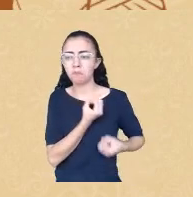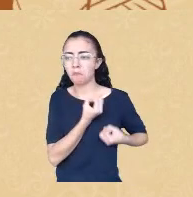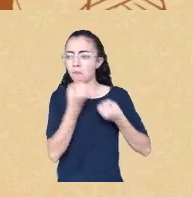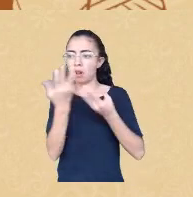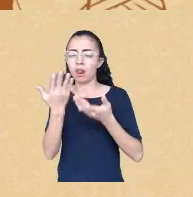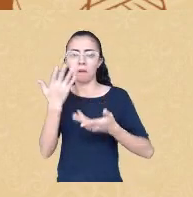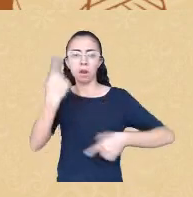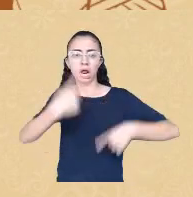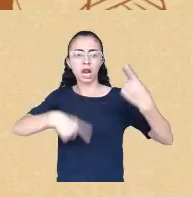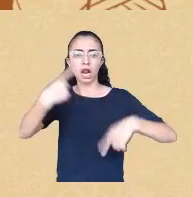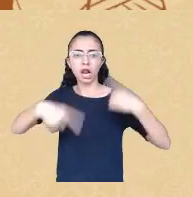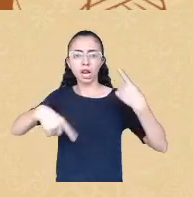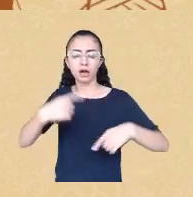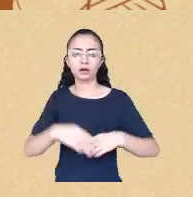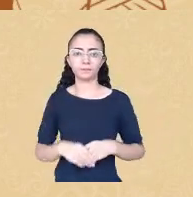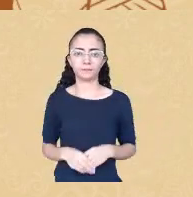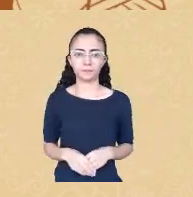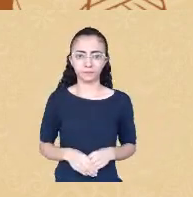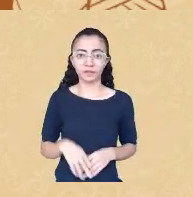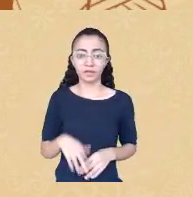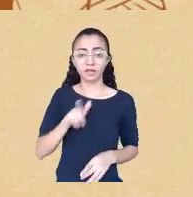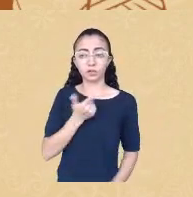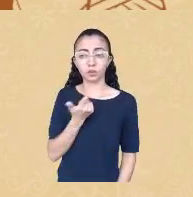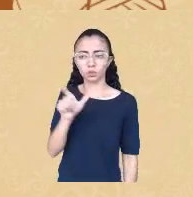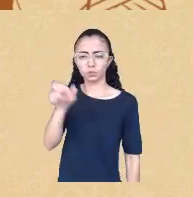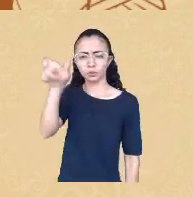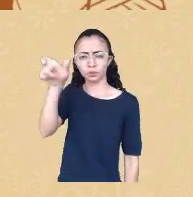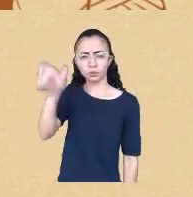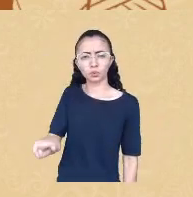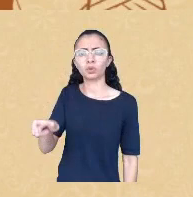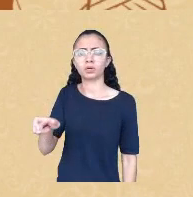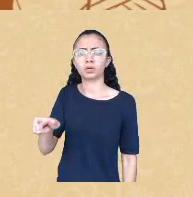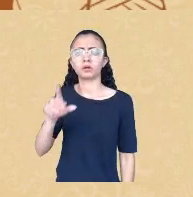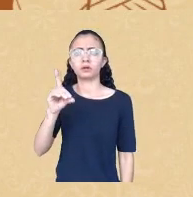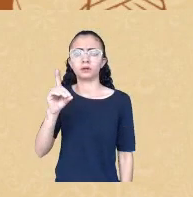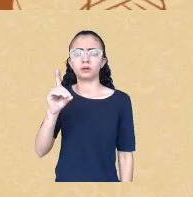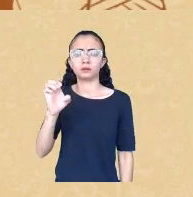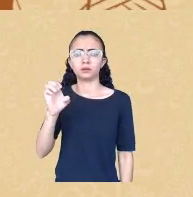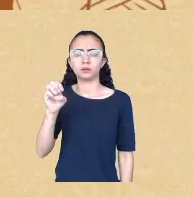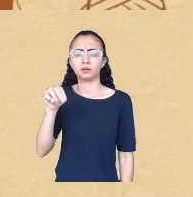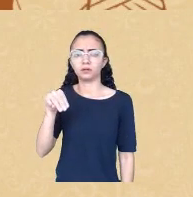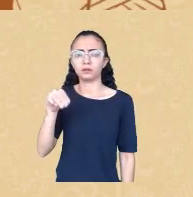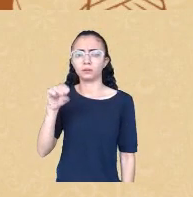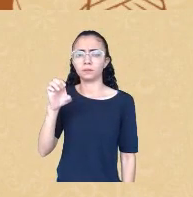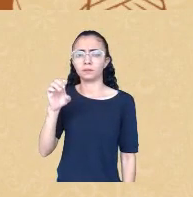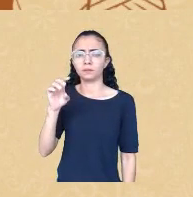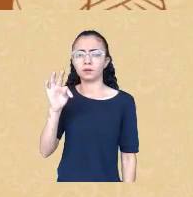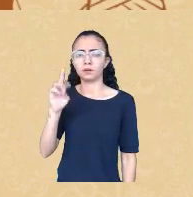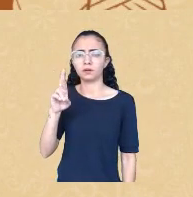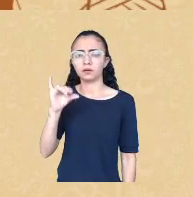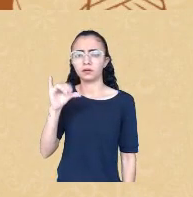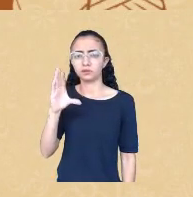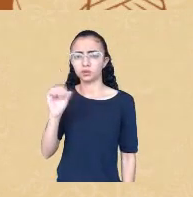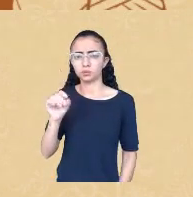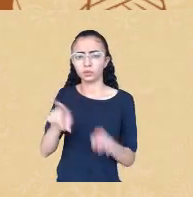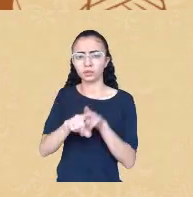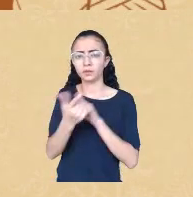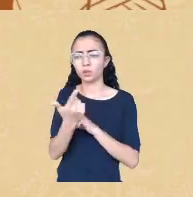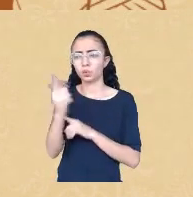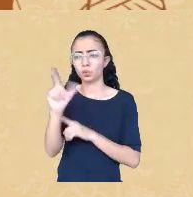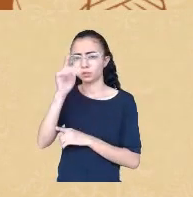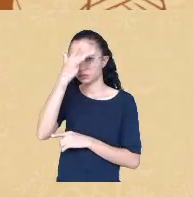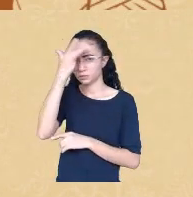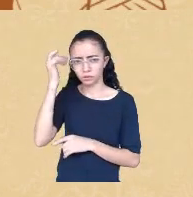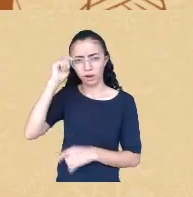Magnoli ele e outros, né, autores, outros pensadores aí, na época que eu fui a